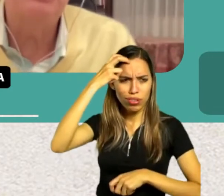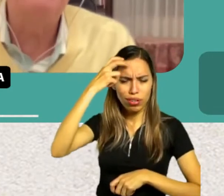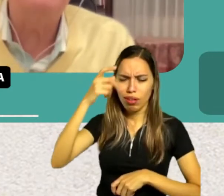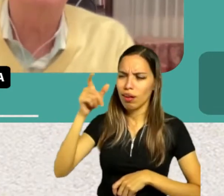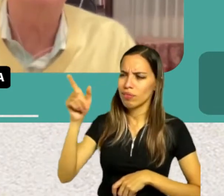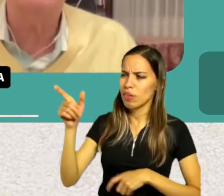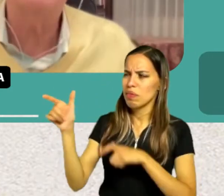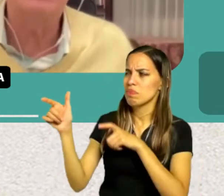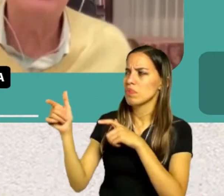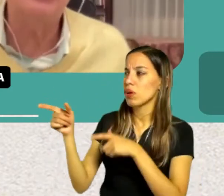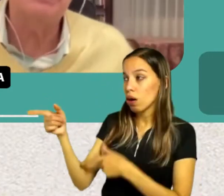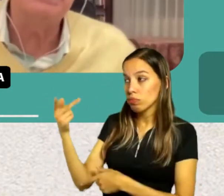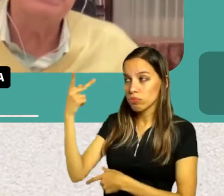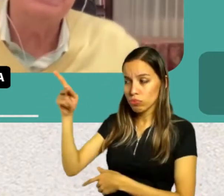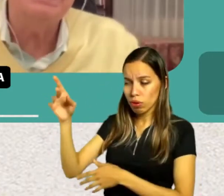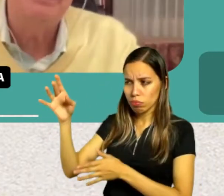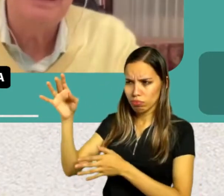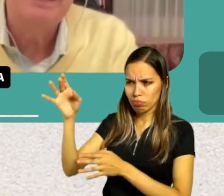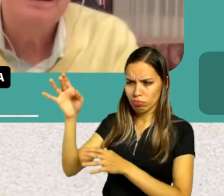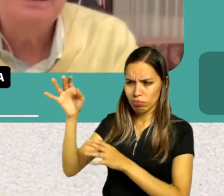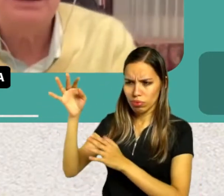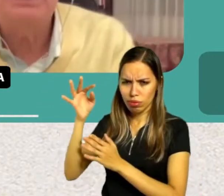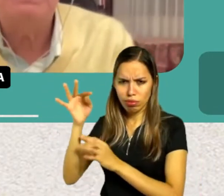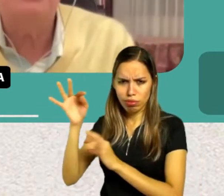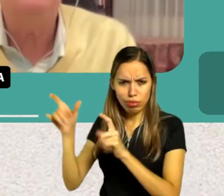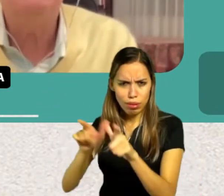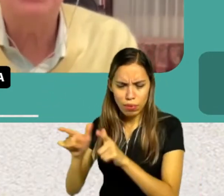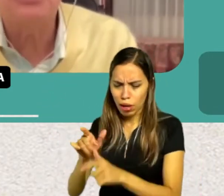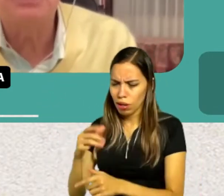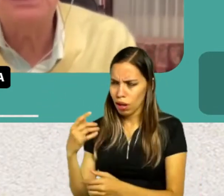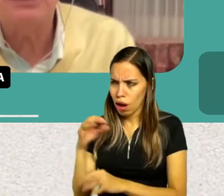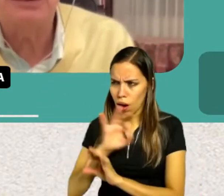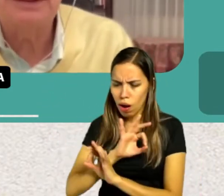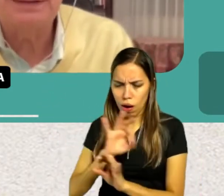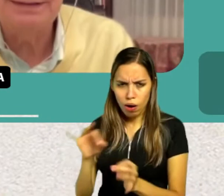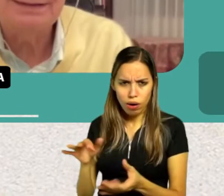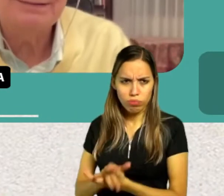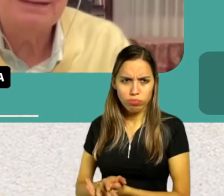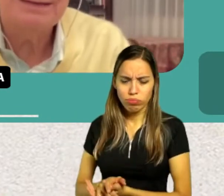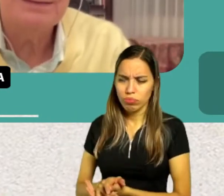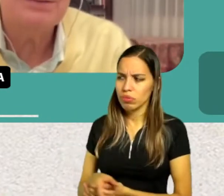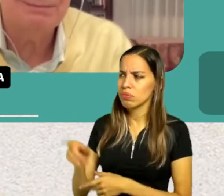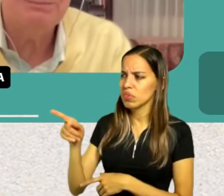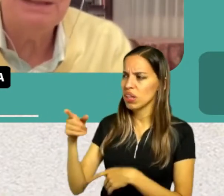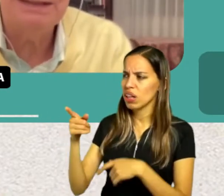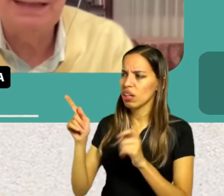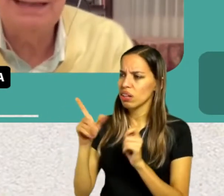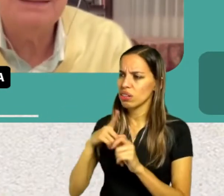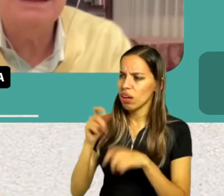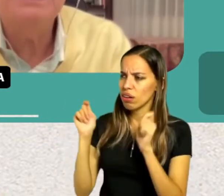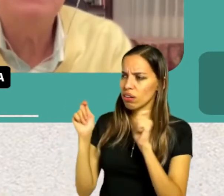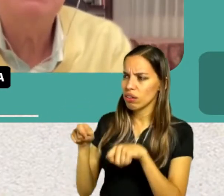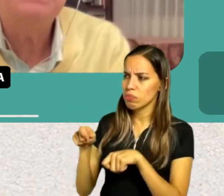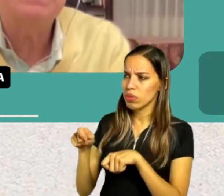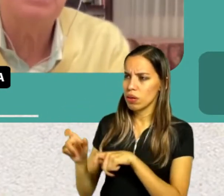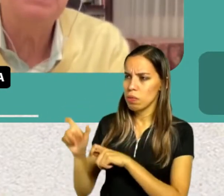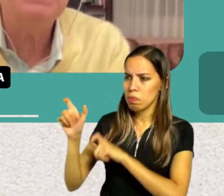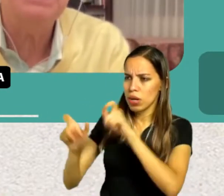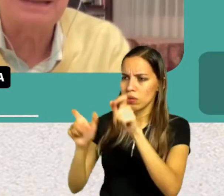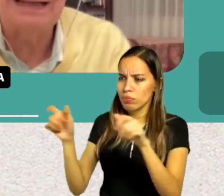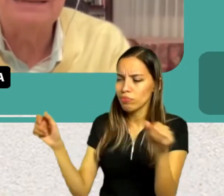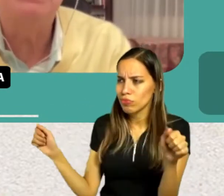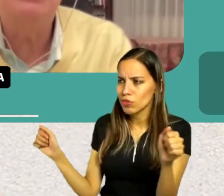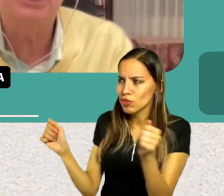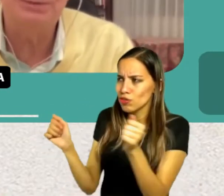como bom mineiro, tem uma forma de reunir pessoas em volta dele, né? Isso é uma habilidade